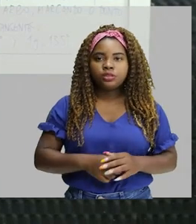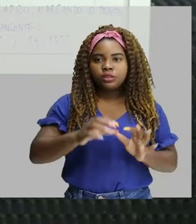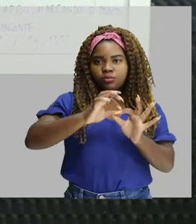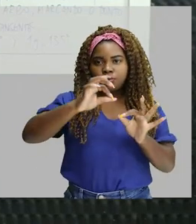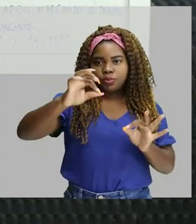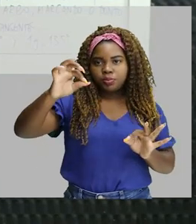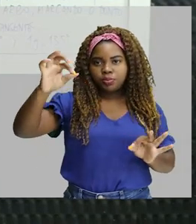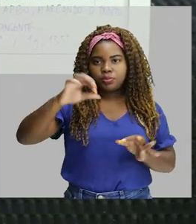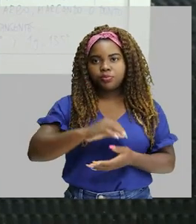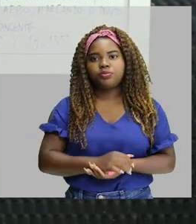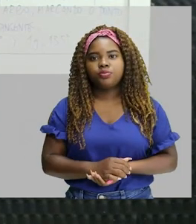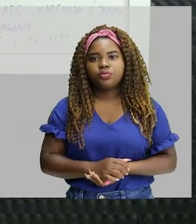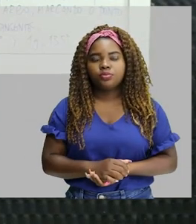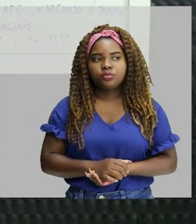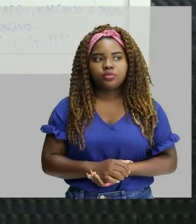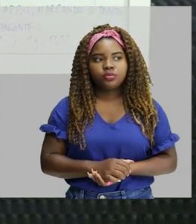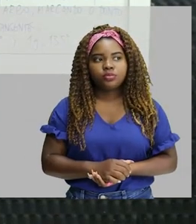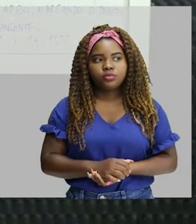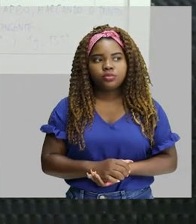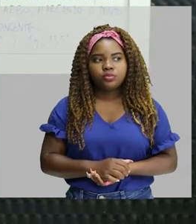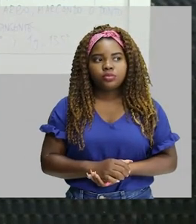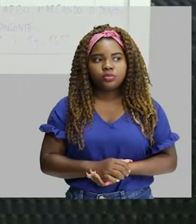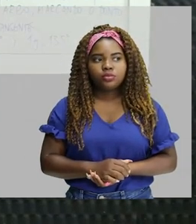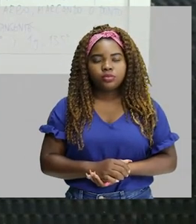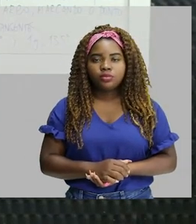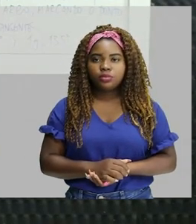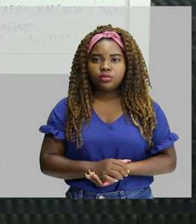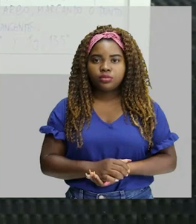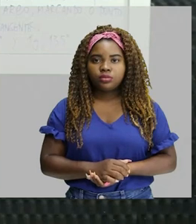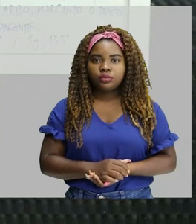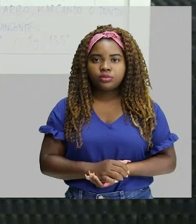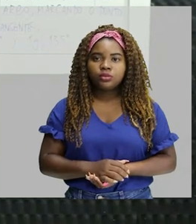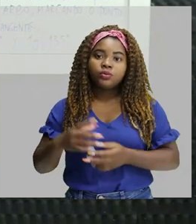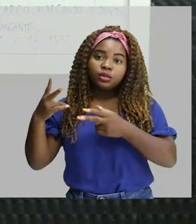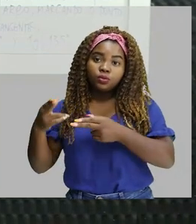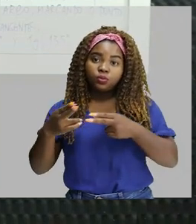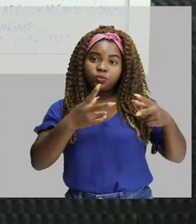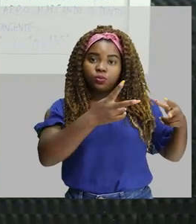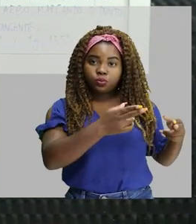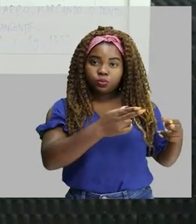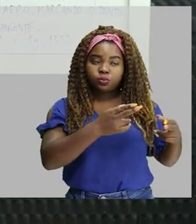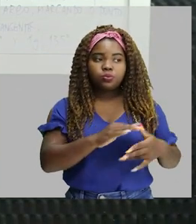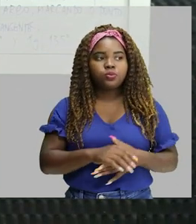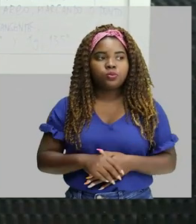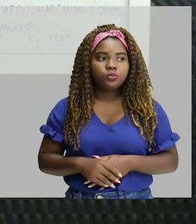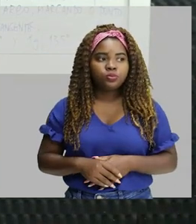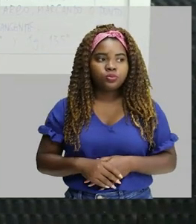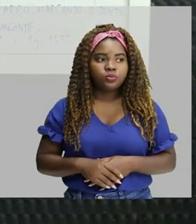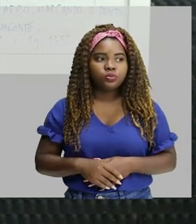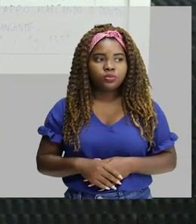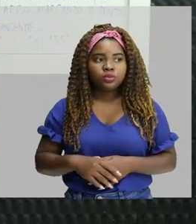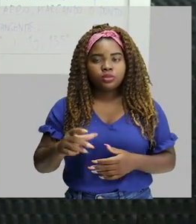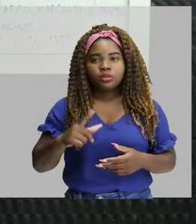formar aqui um triângulo aqui essa medida aqui é a mesma dessa ó tá essa medida desse ângulo